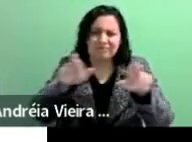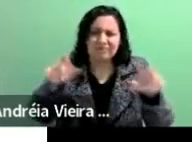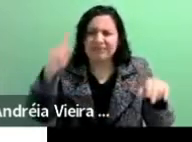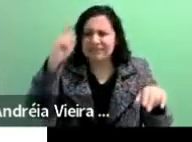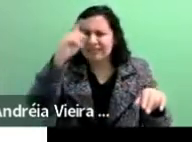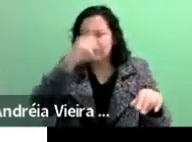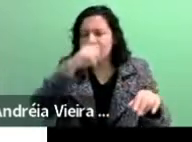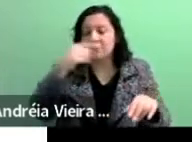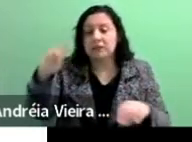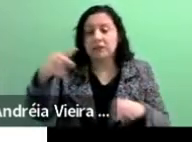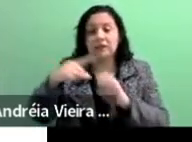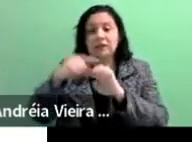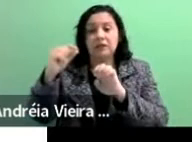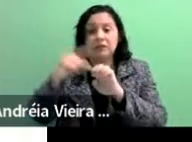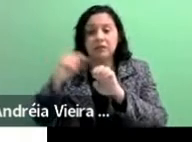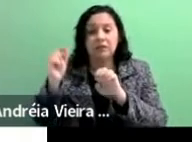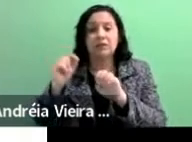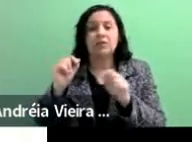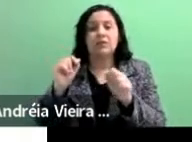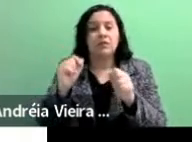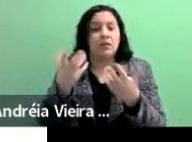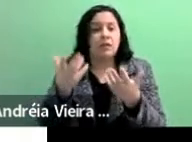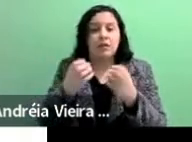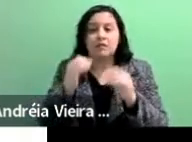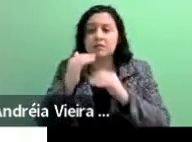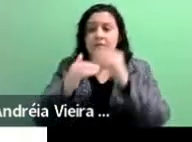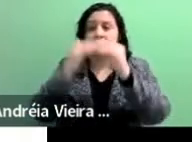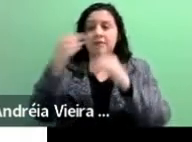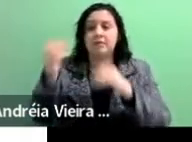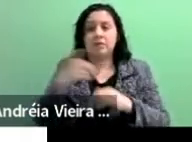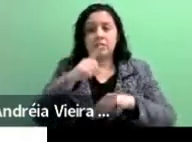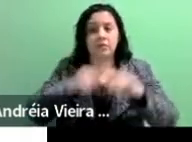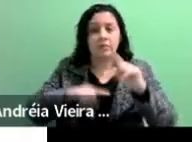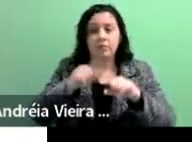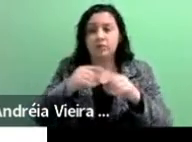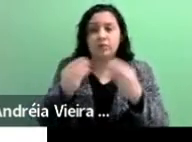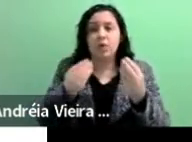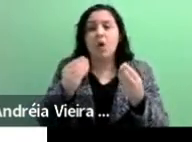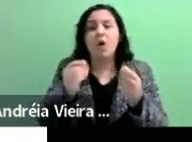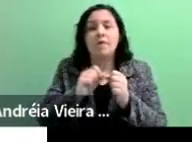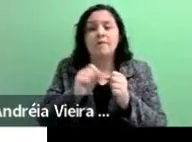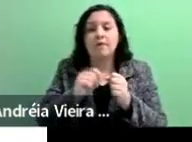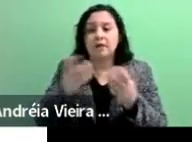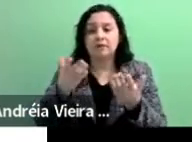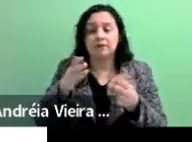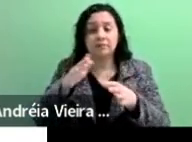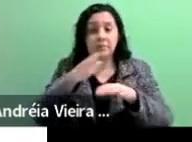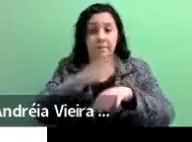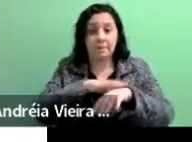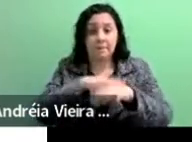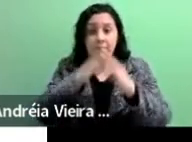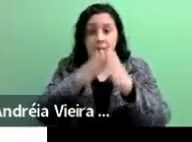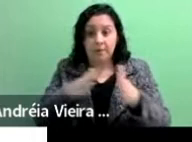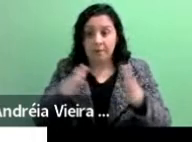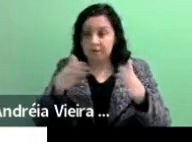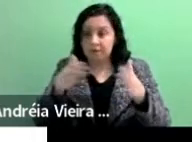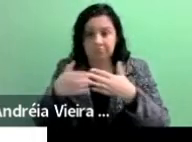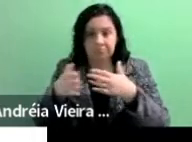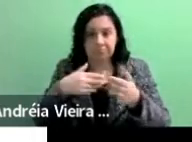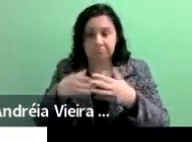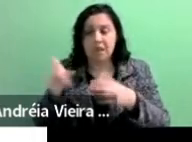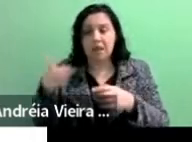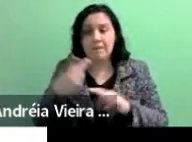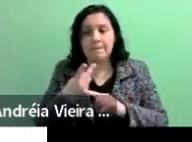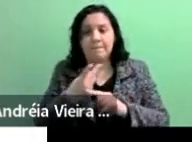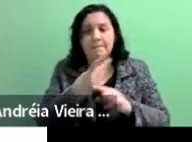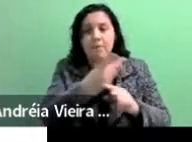dia a dia. Ele quer desenvolver um novo produto, ele vai até a qualquer momento, ele procura uma das 76 unidades Embrapi. Então